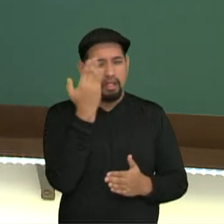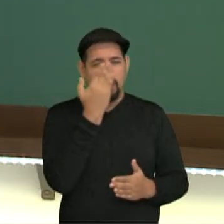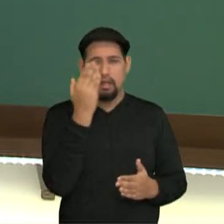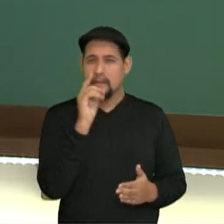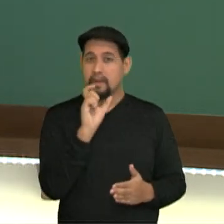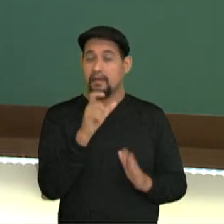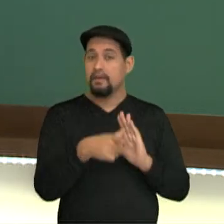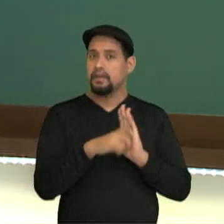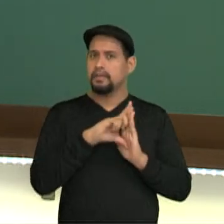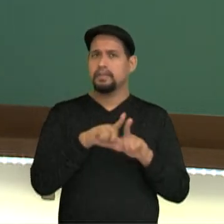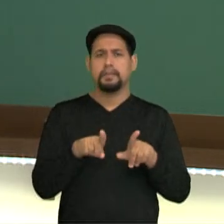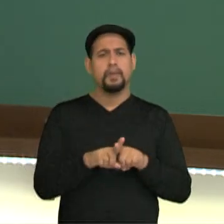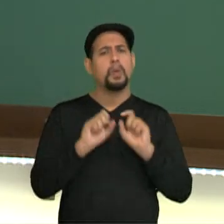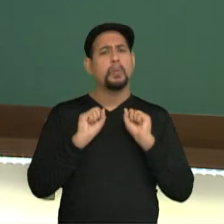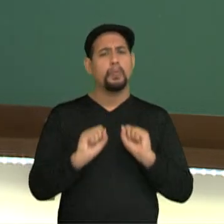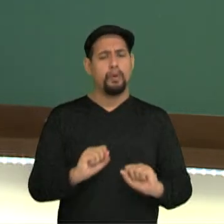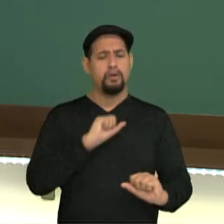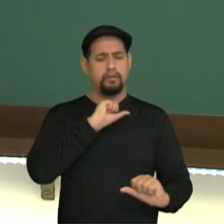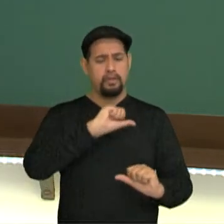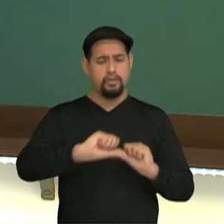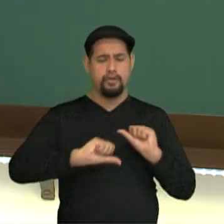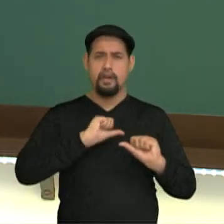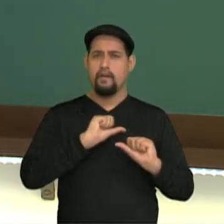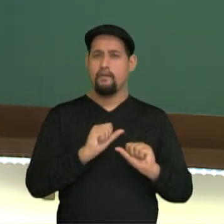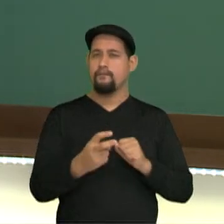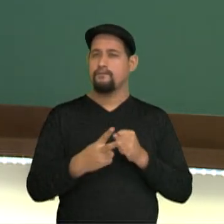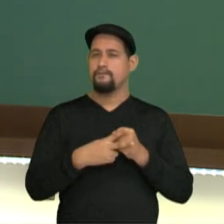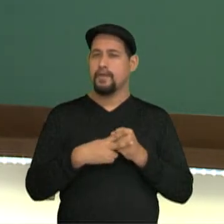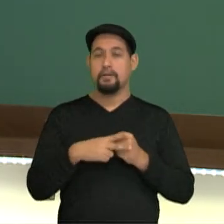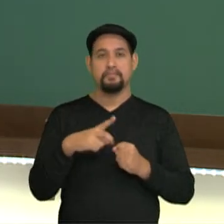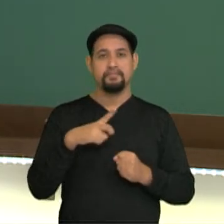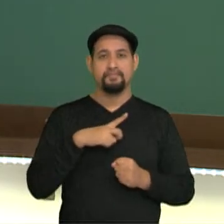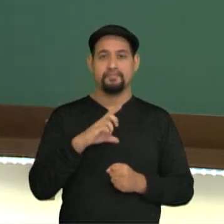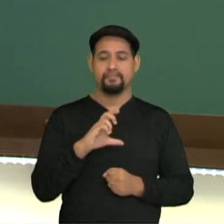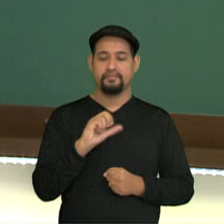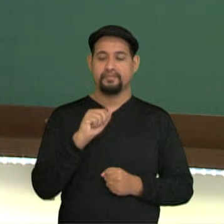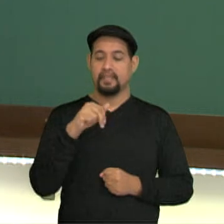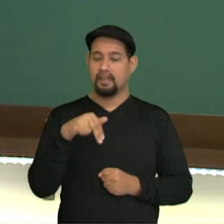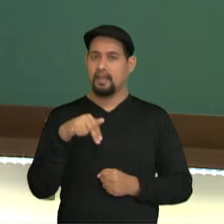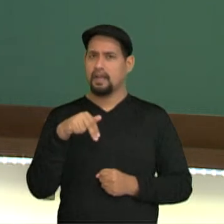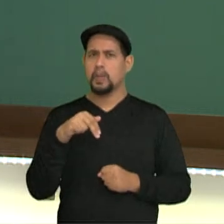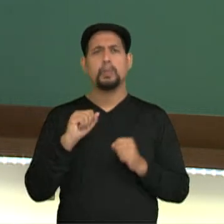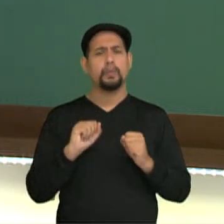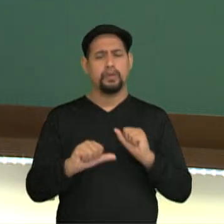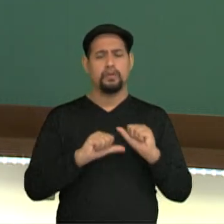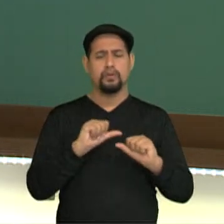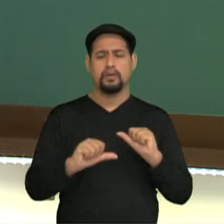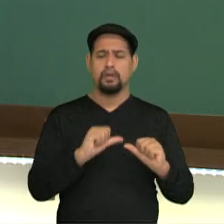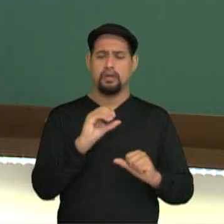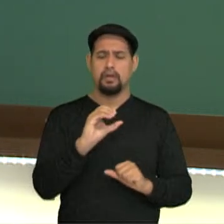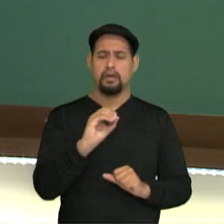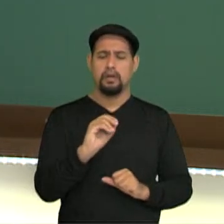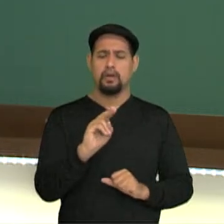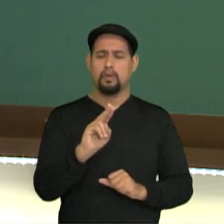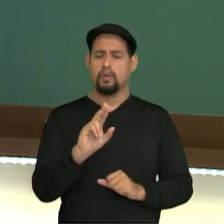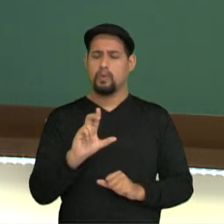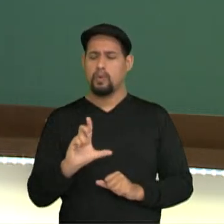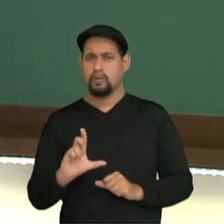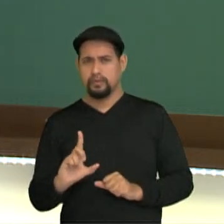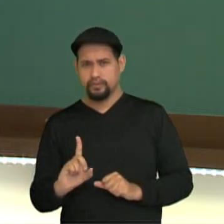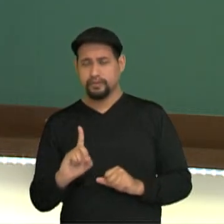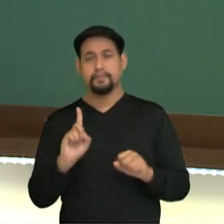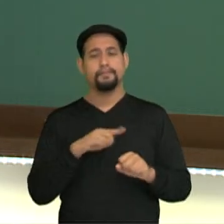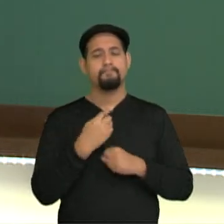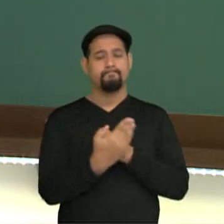antes. Então, a gente pode trocar esse verbo modal que está aqui, o can, por could. Por quê? Porque vai auxiliar a